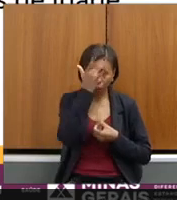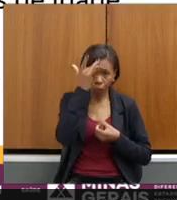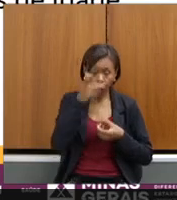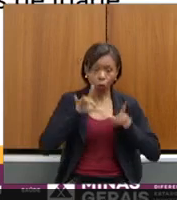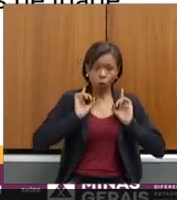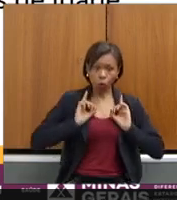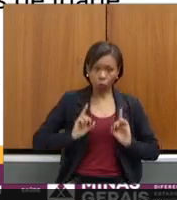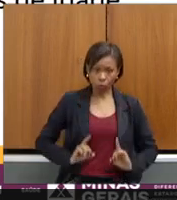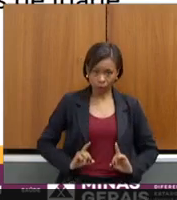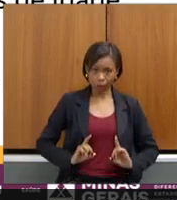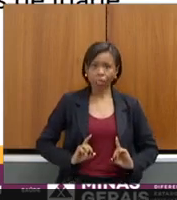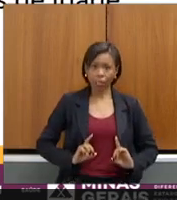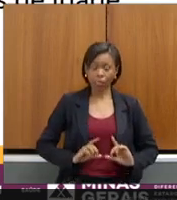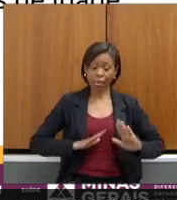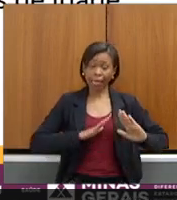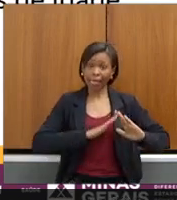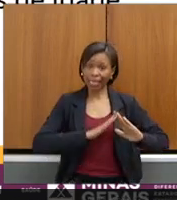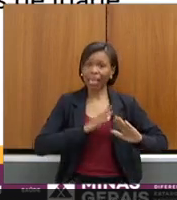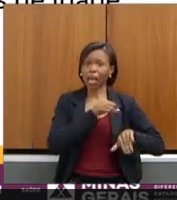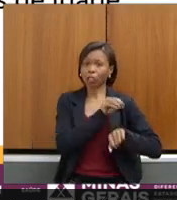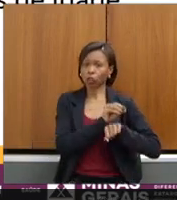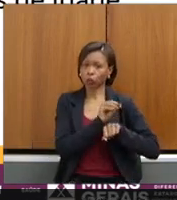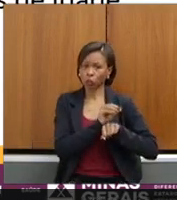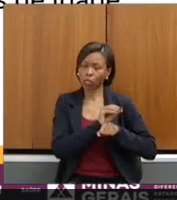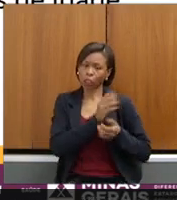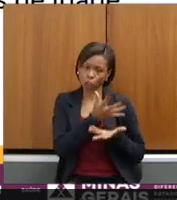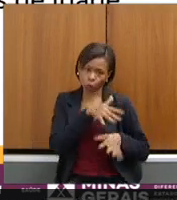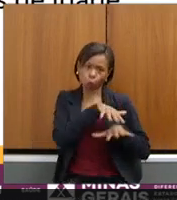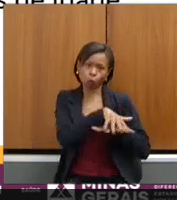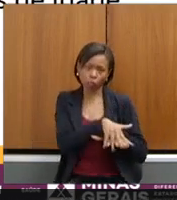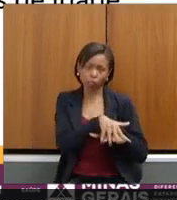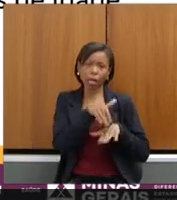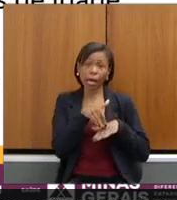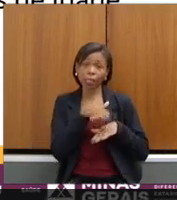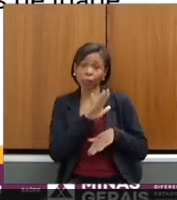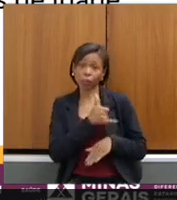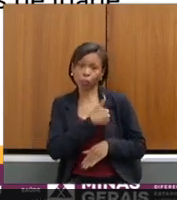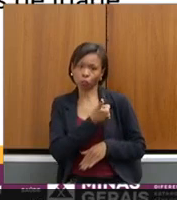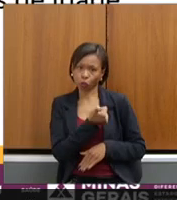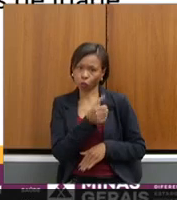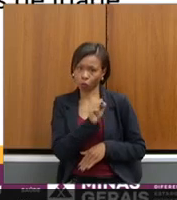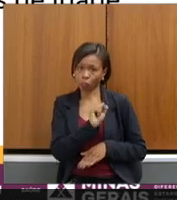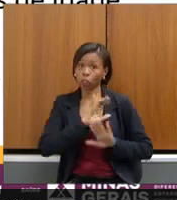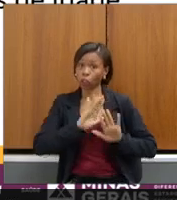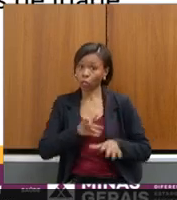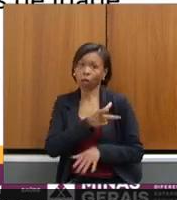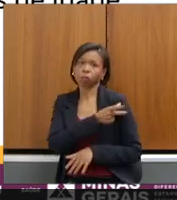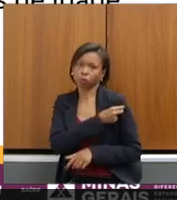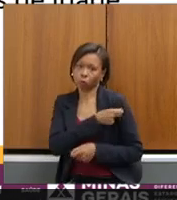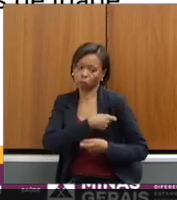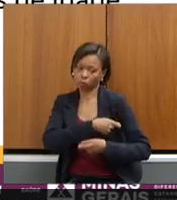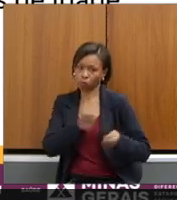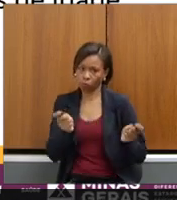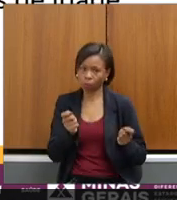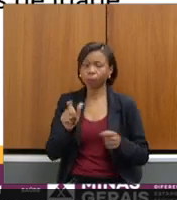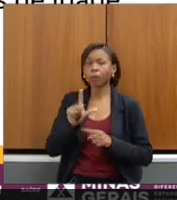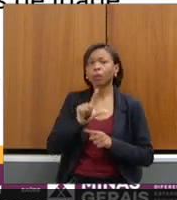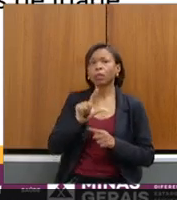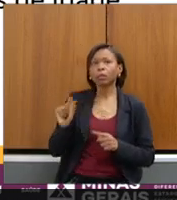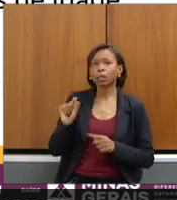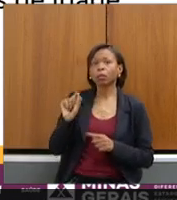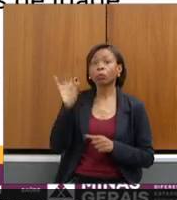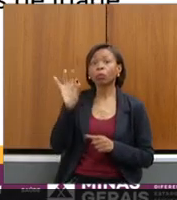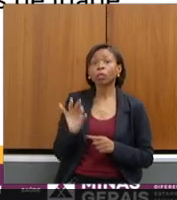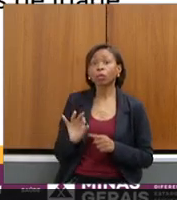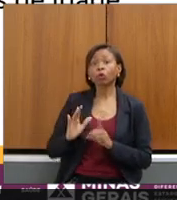deficiência residente em residências inclusivas maiores 18 anos Isso já foi distribuído sem por cento da